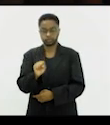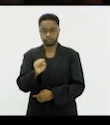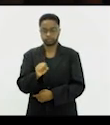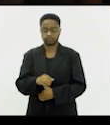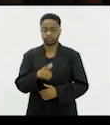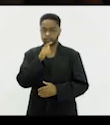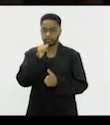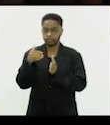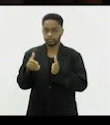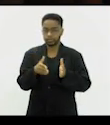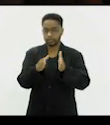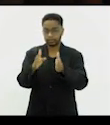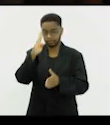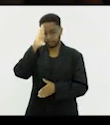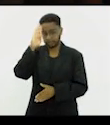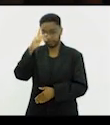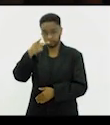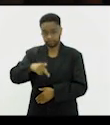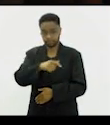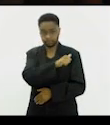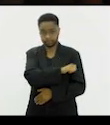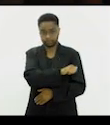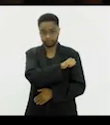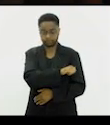importante rio do estado do Rio de Janeiro.